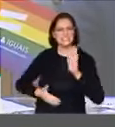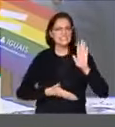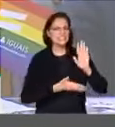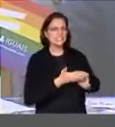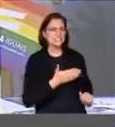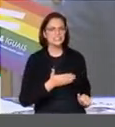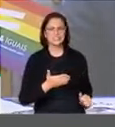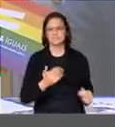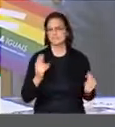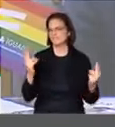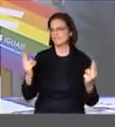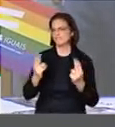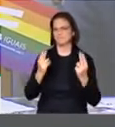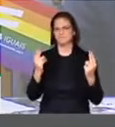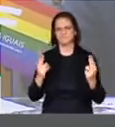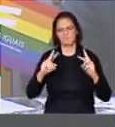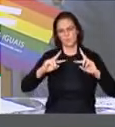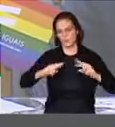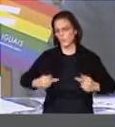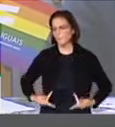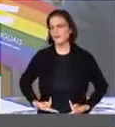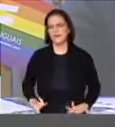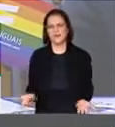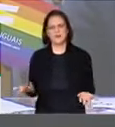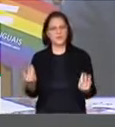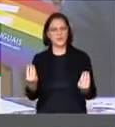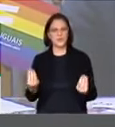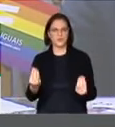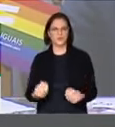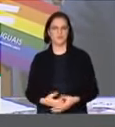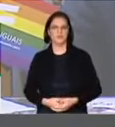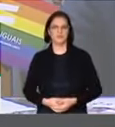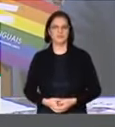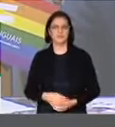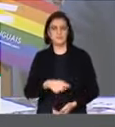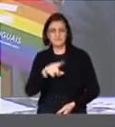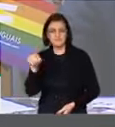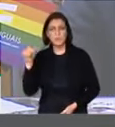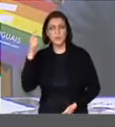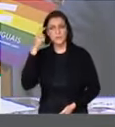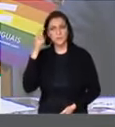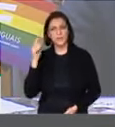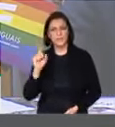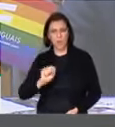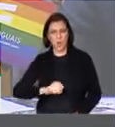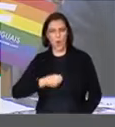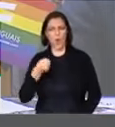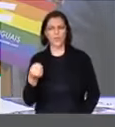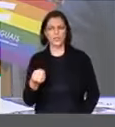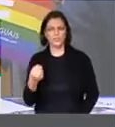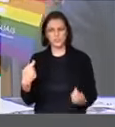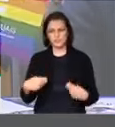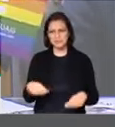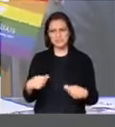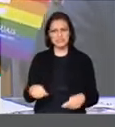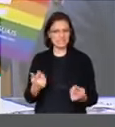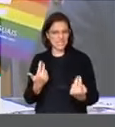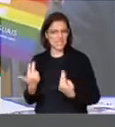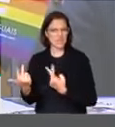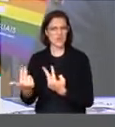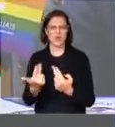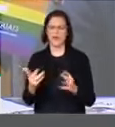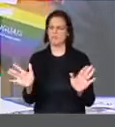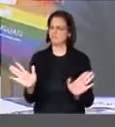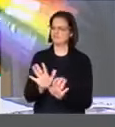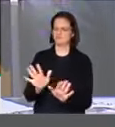diversidade, a gente nega a nossa humanidade. Aqueles que acham que o ódio tem que ser a norma, a gente vem